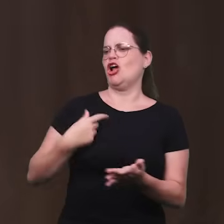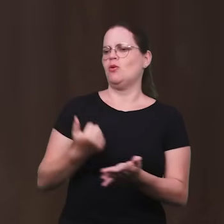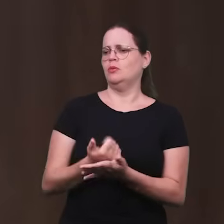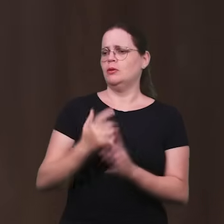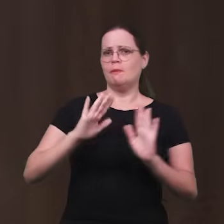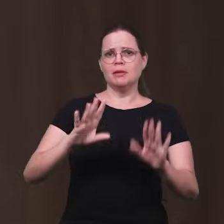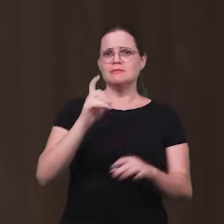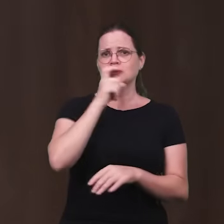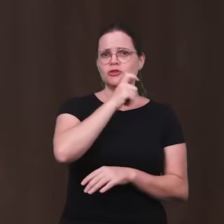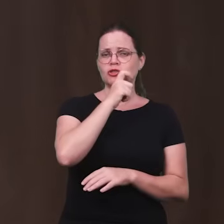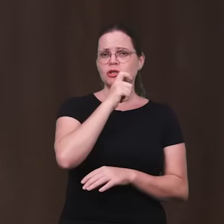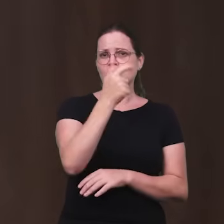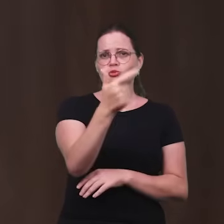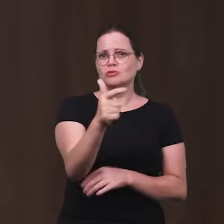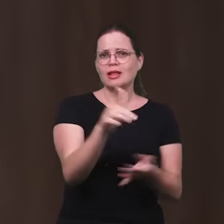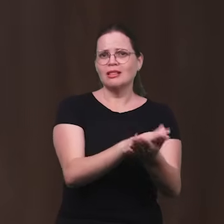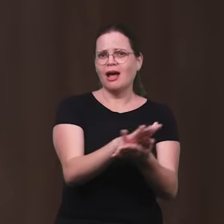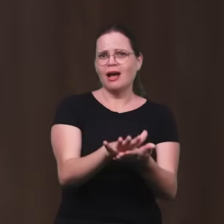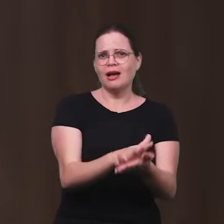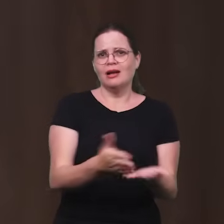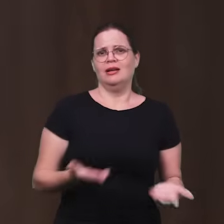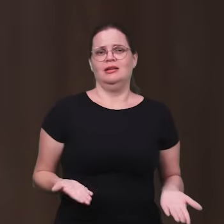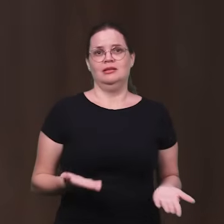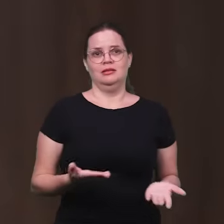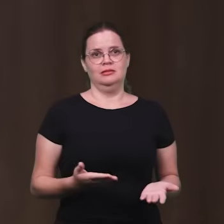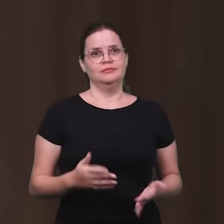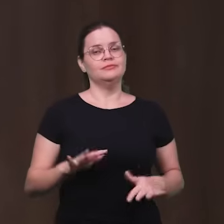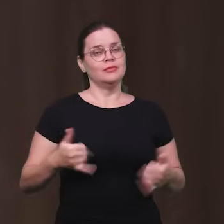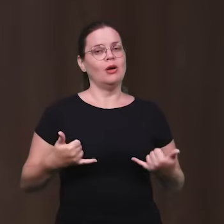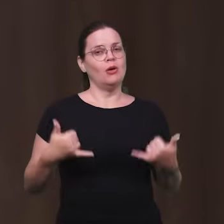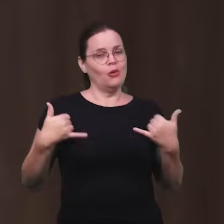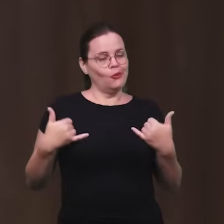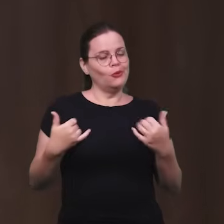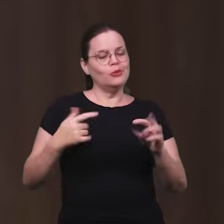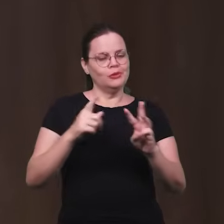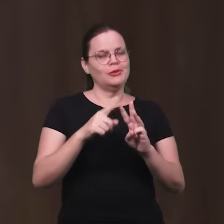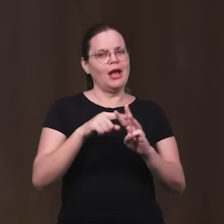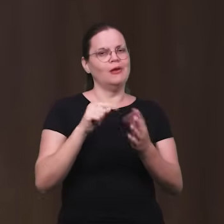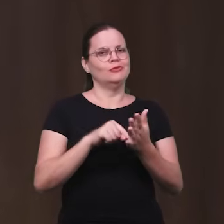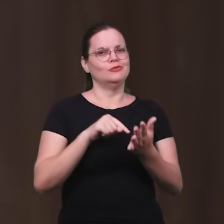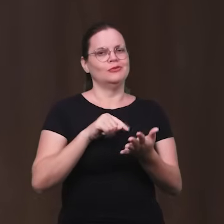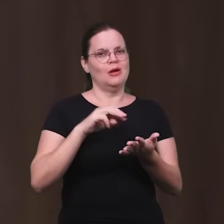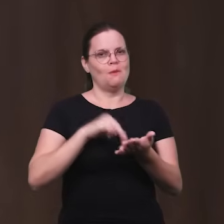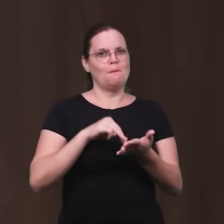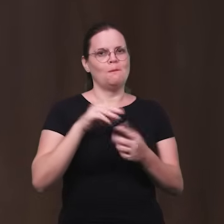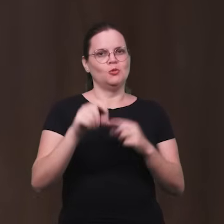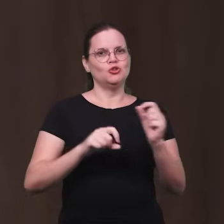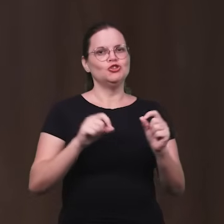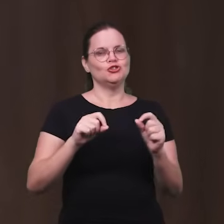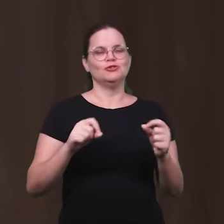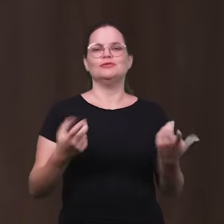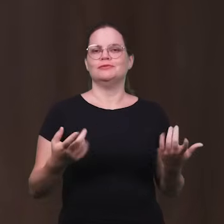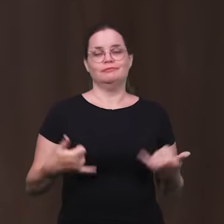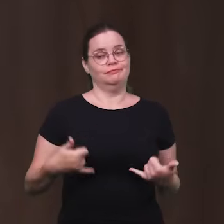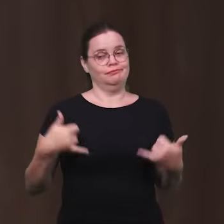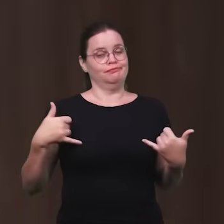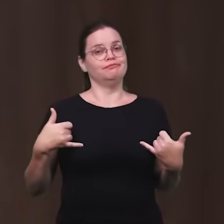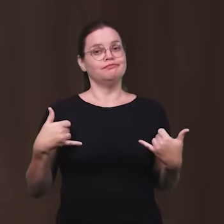comprou. Então, o orgulho, às vezes, é a origem, a Exatamente. vaidade, a falta de humildade é a